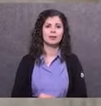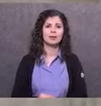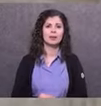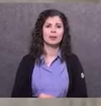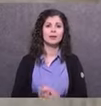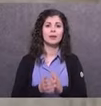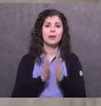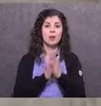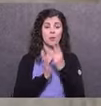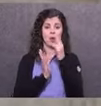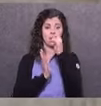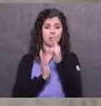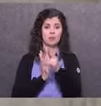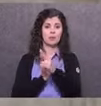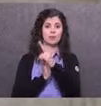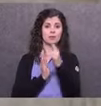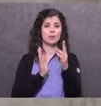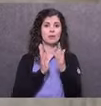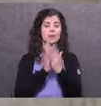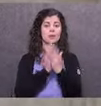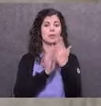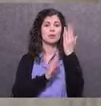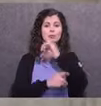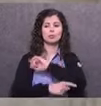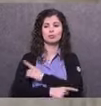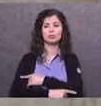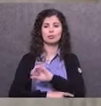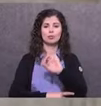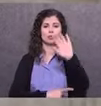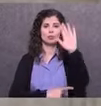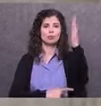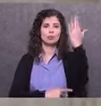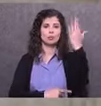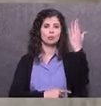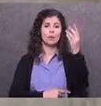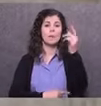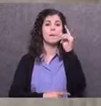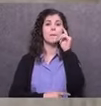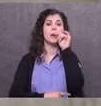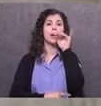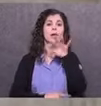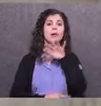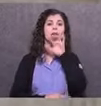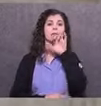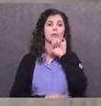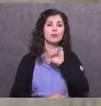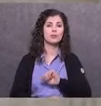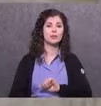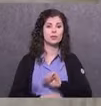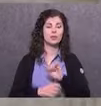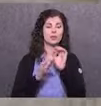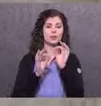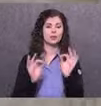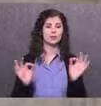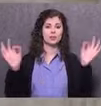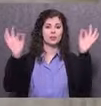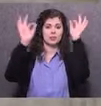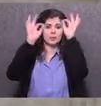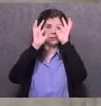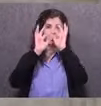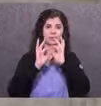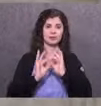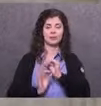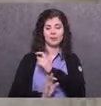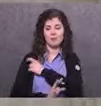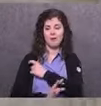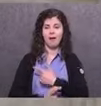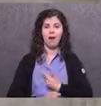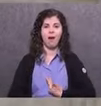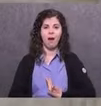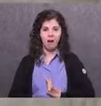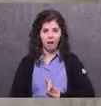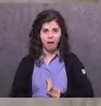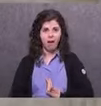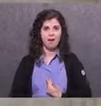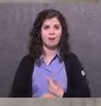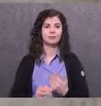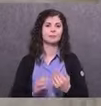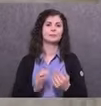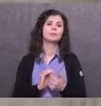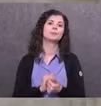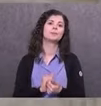Abençoe-vos, Deus Todo-Poderoso, Pai, Filho e Espírito